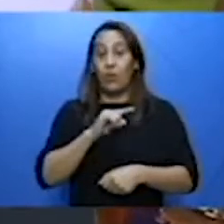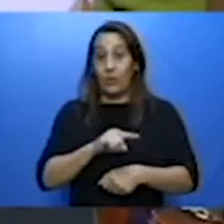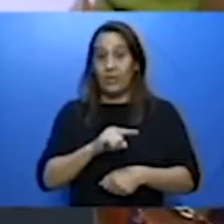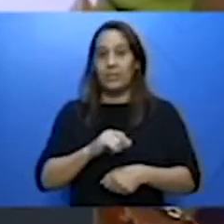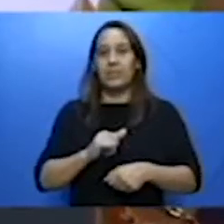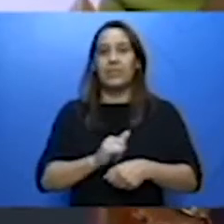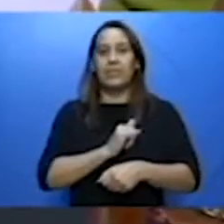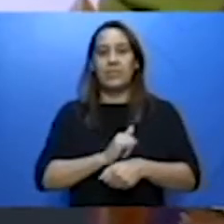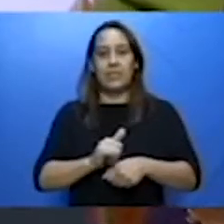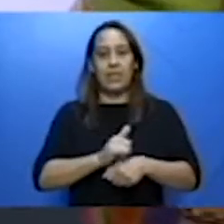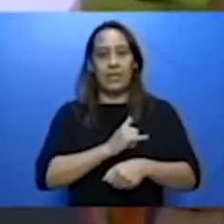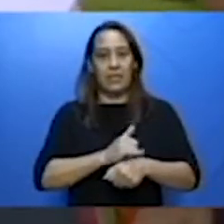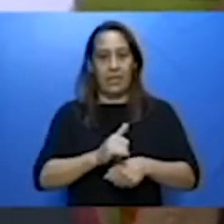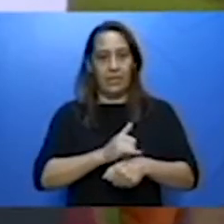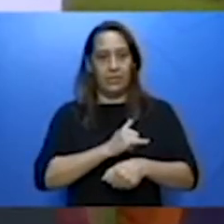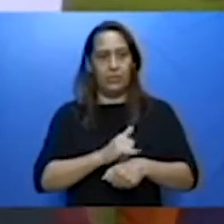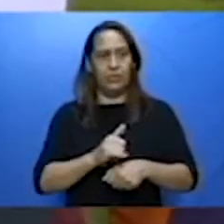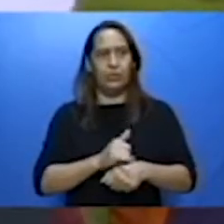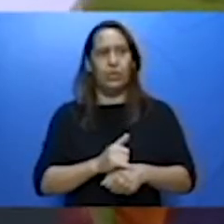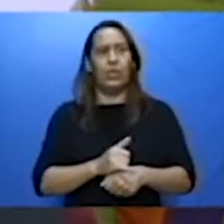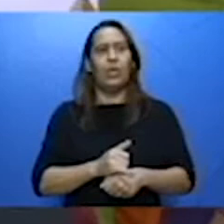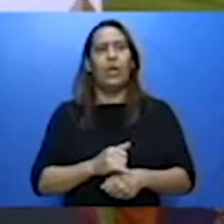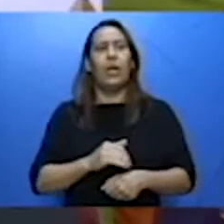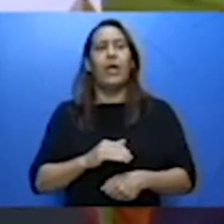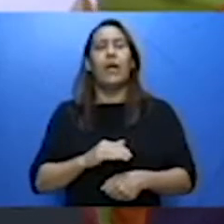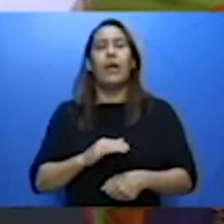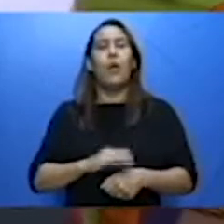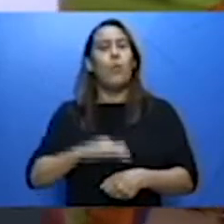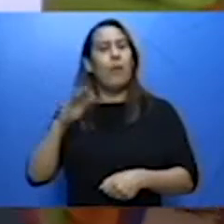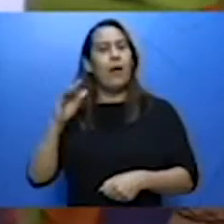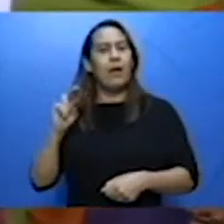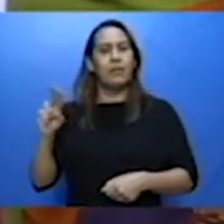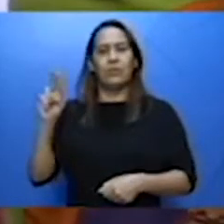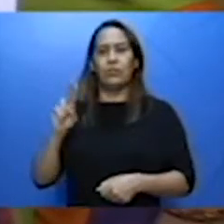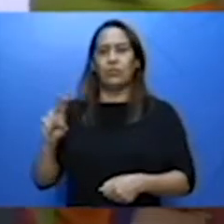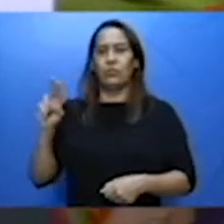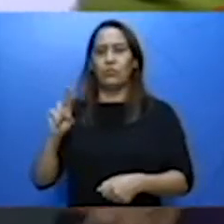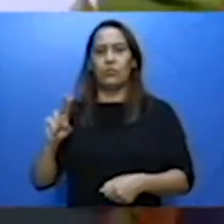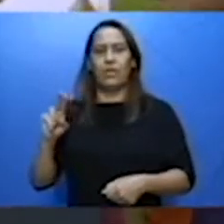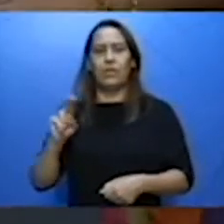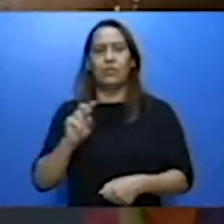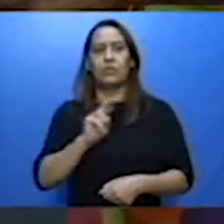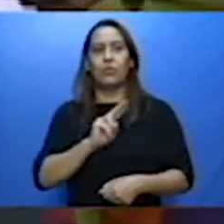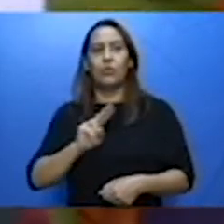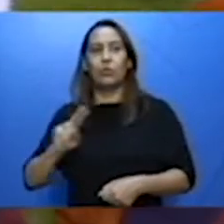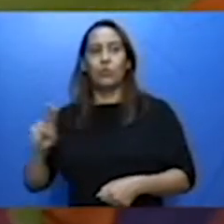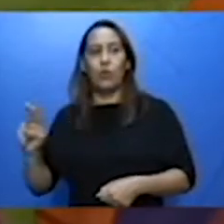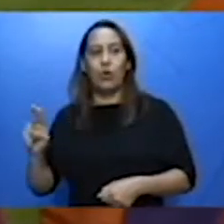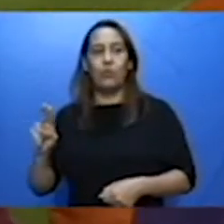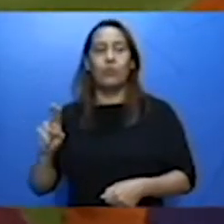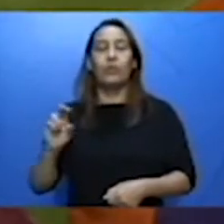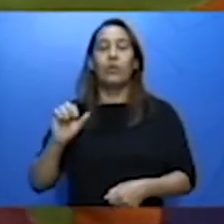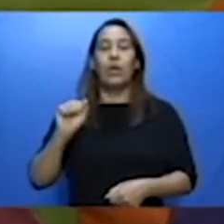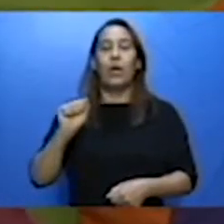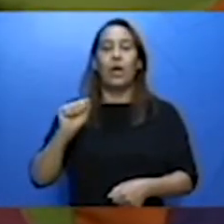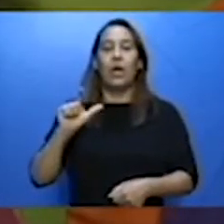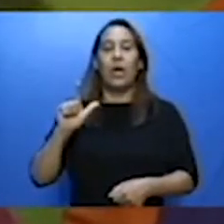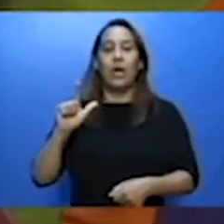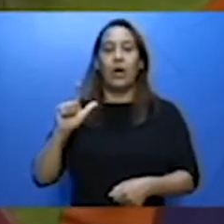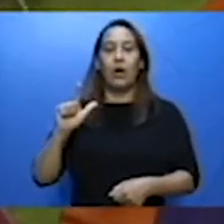Como esse algoritmo é o mais utilizado, podemos chamá-lo de algoritmo